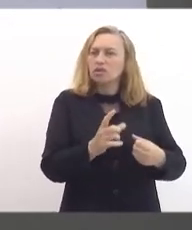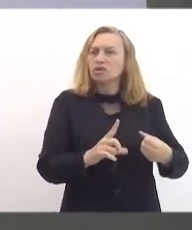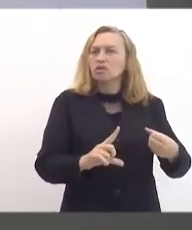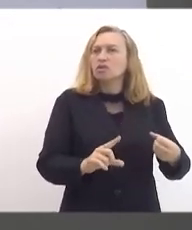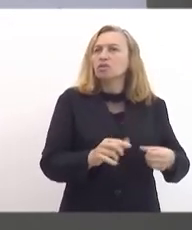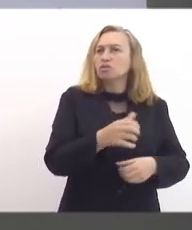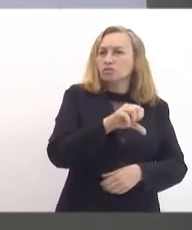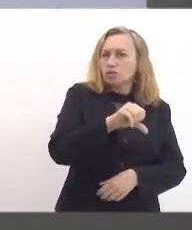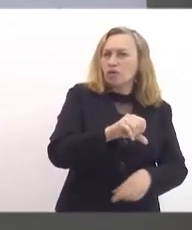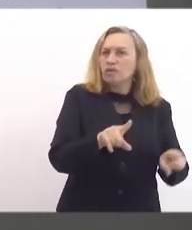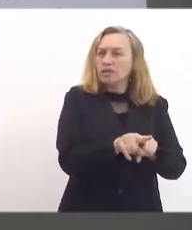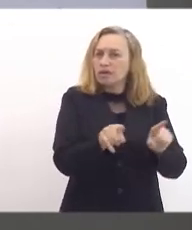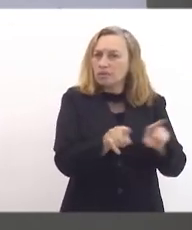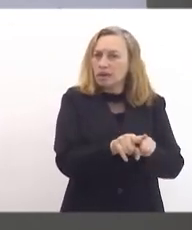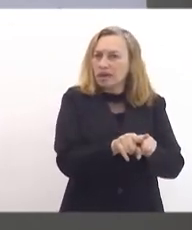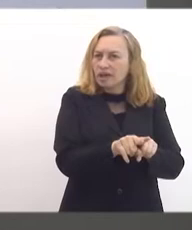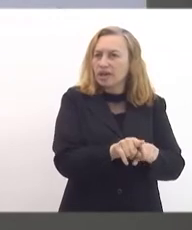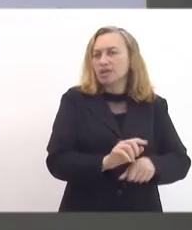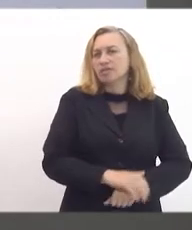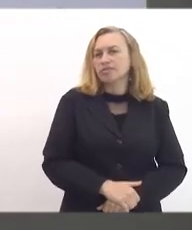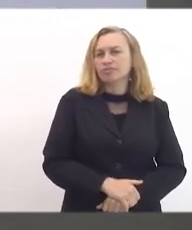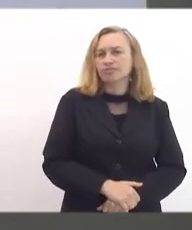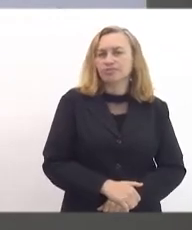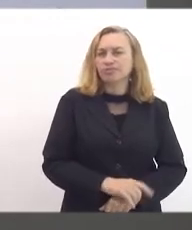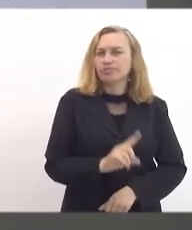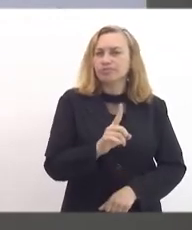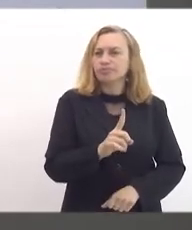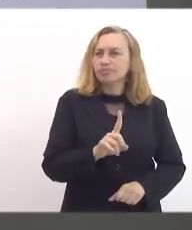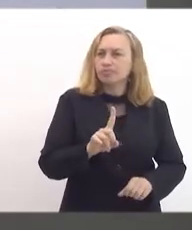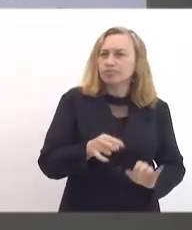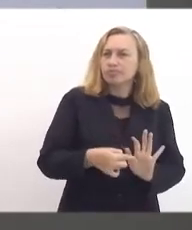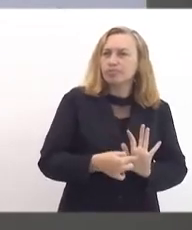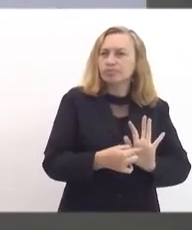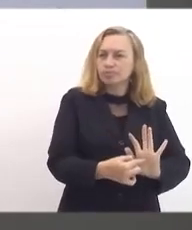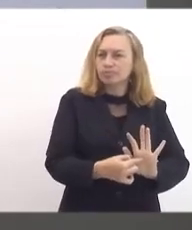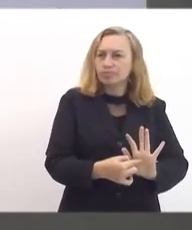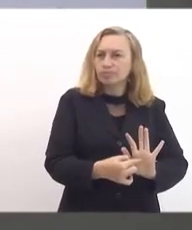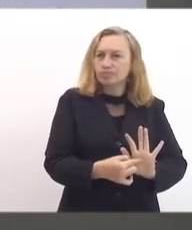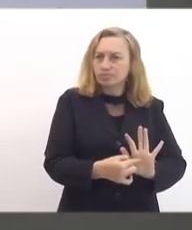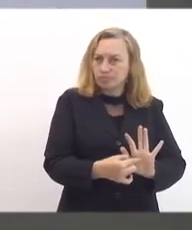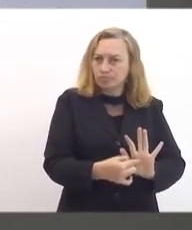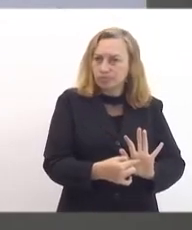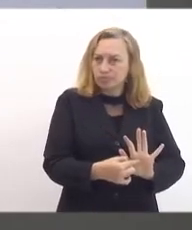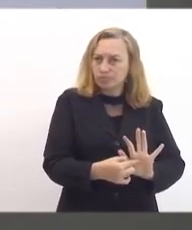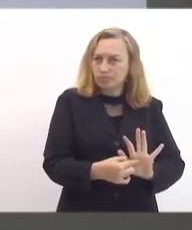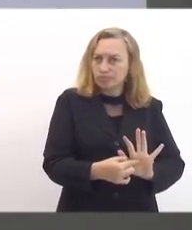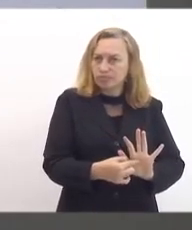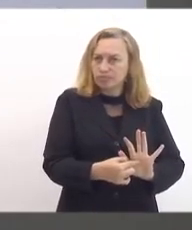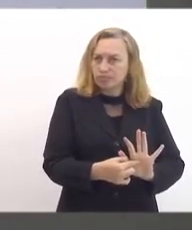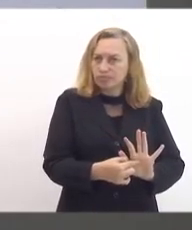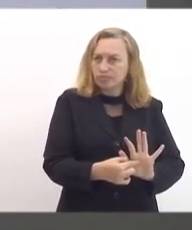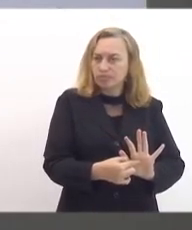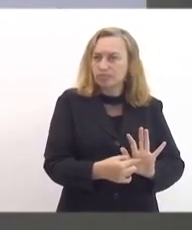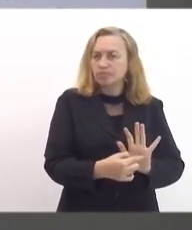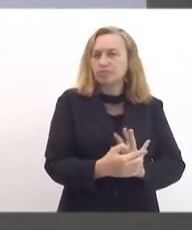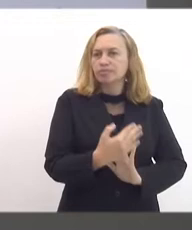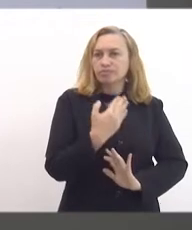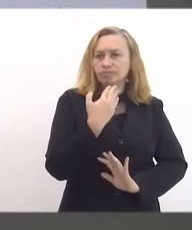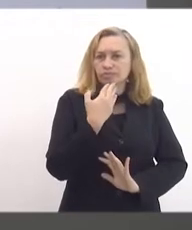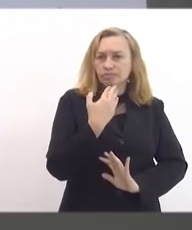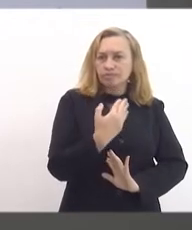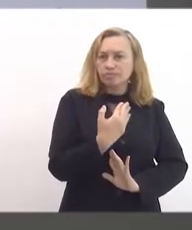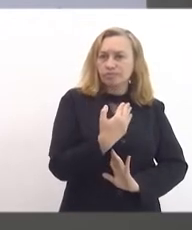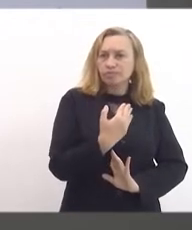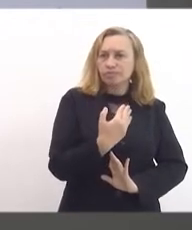e ainda naquelas não previstas no supracitado os anexos desde que autorizados mediante